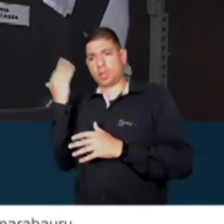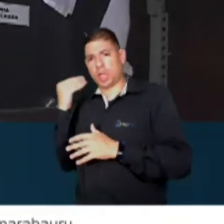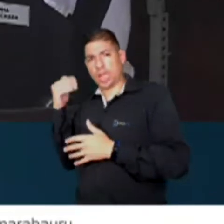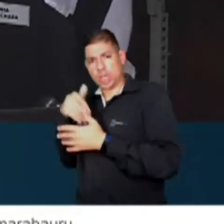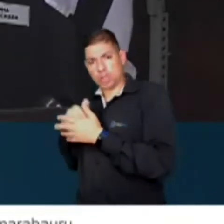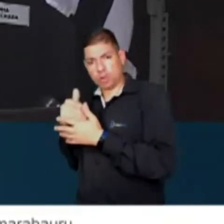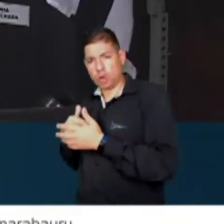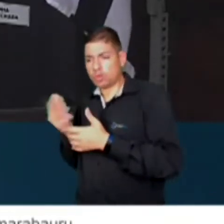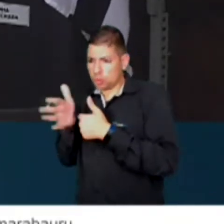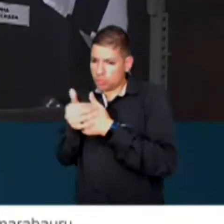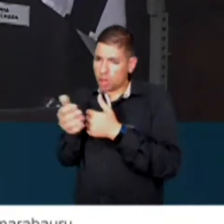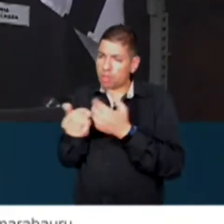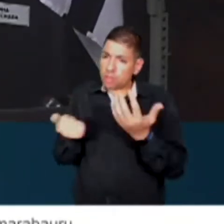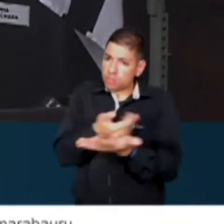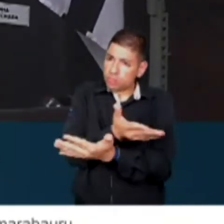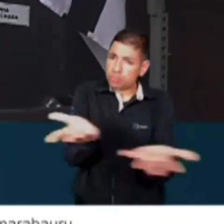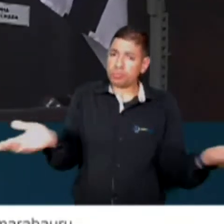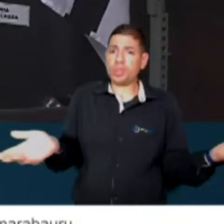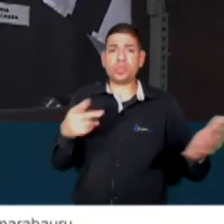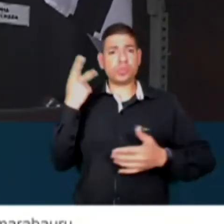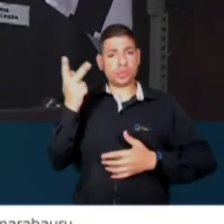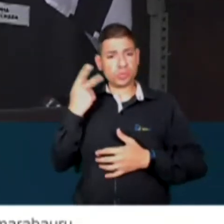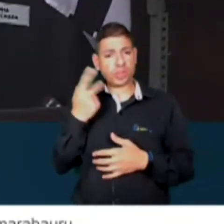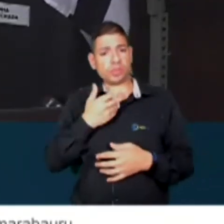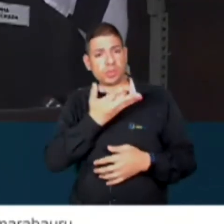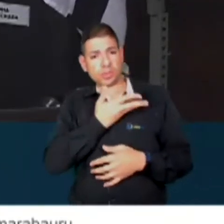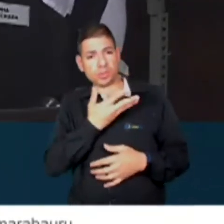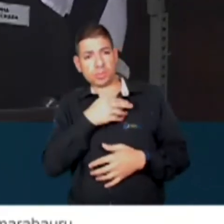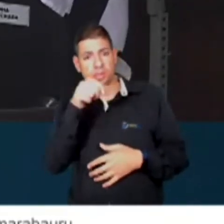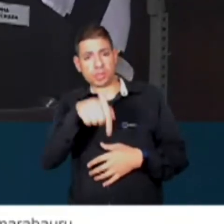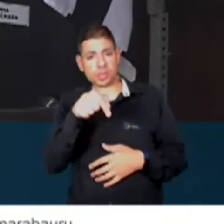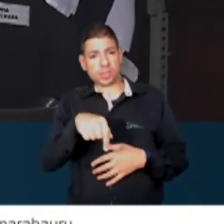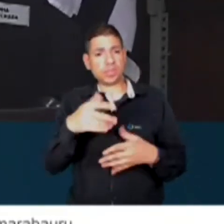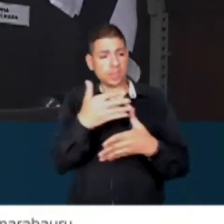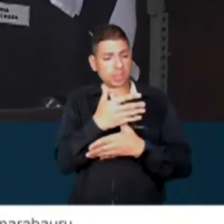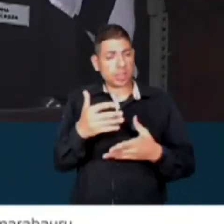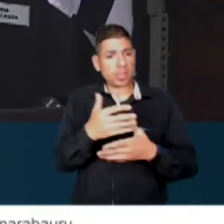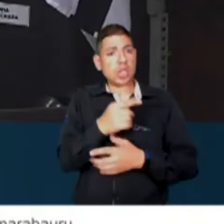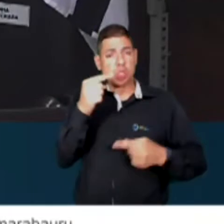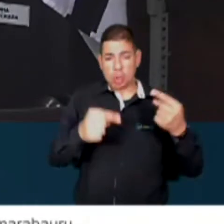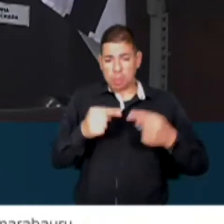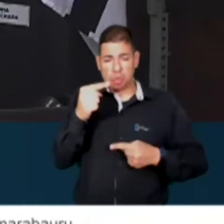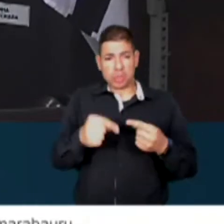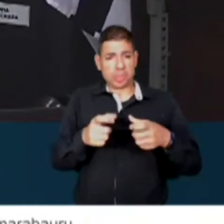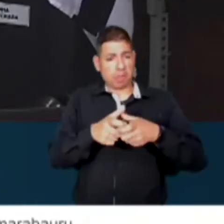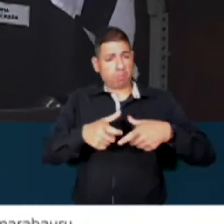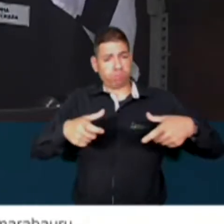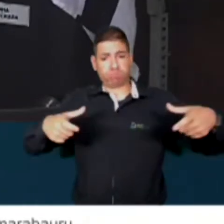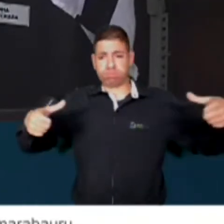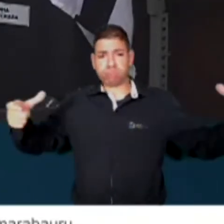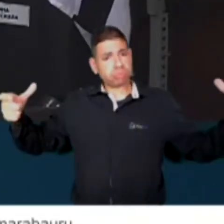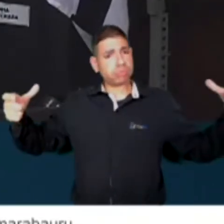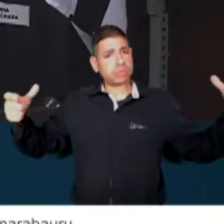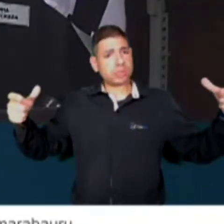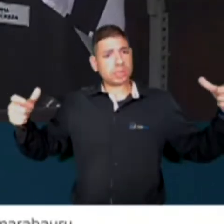todos os colegas vereadores, a política é a âncora da